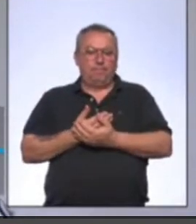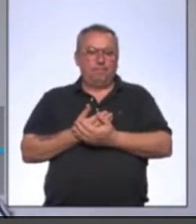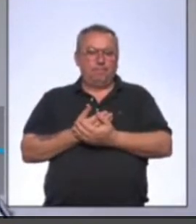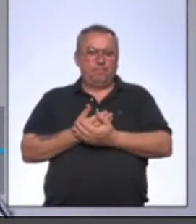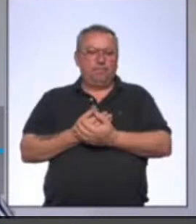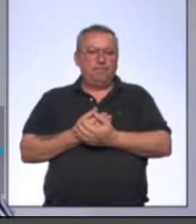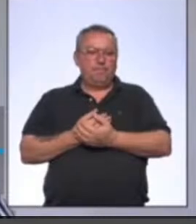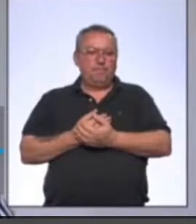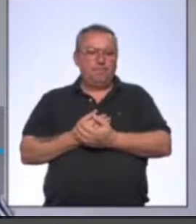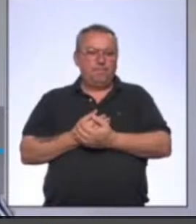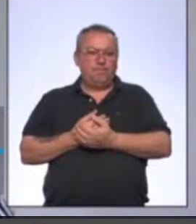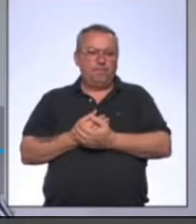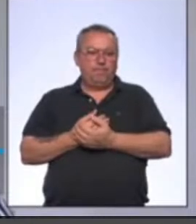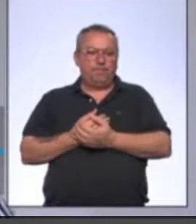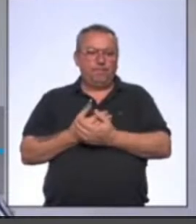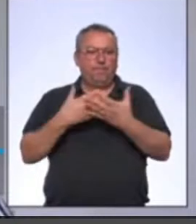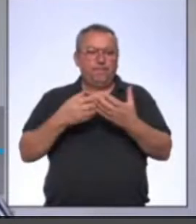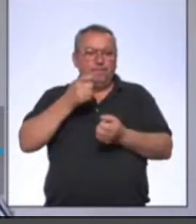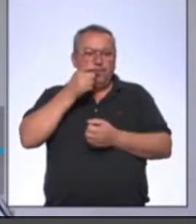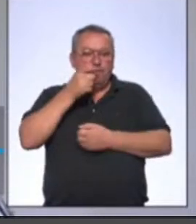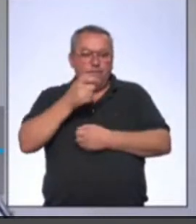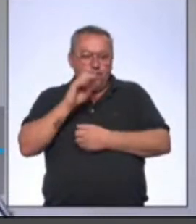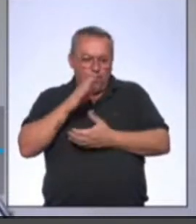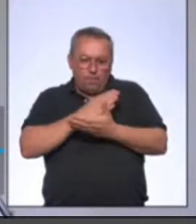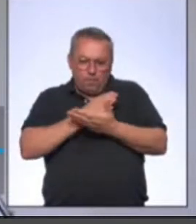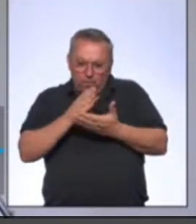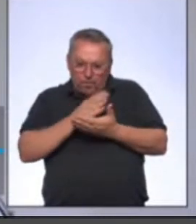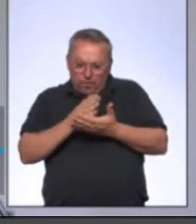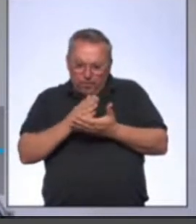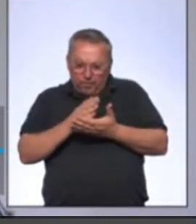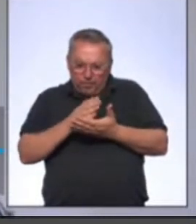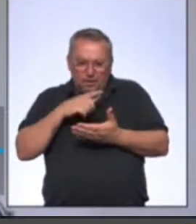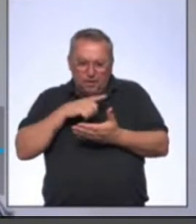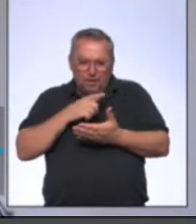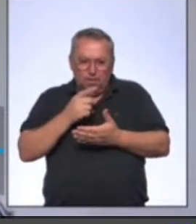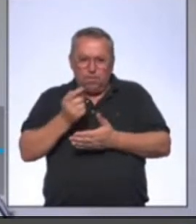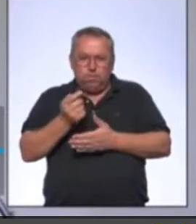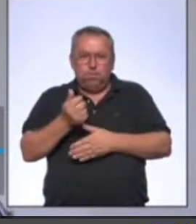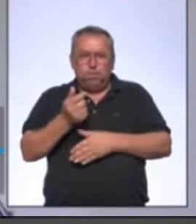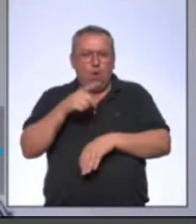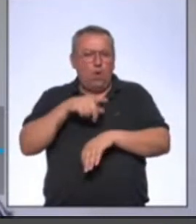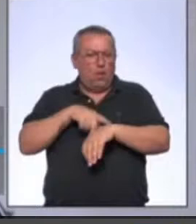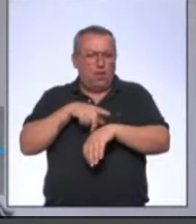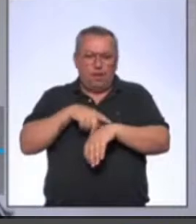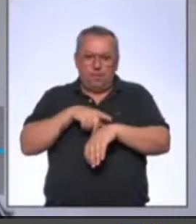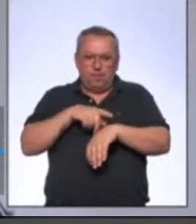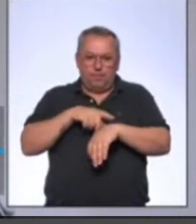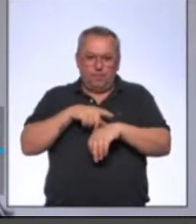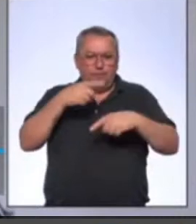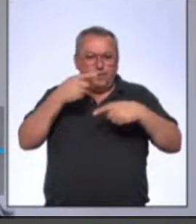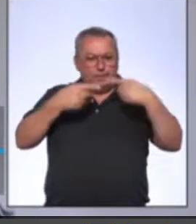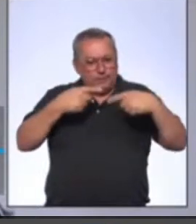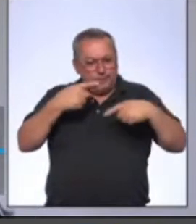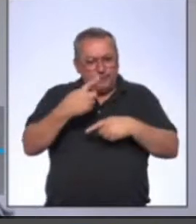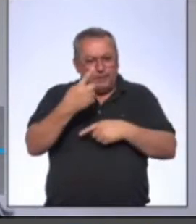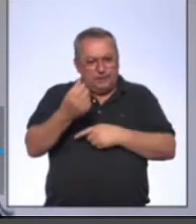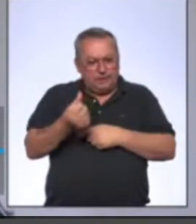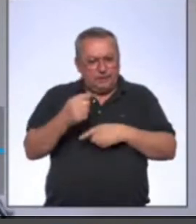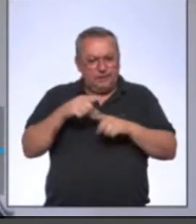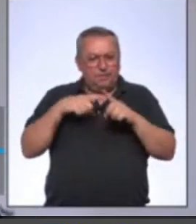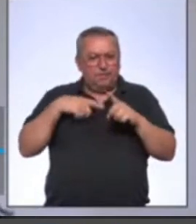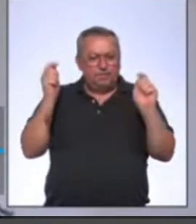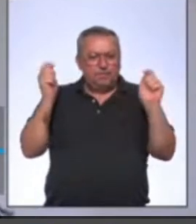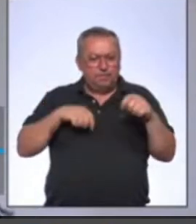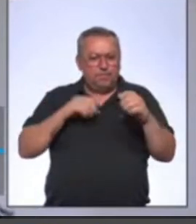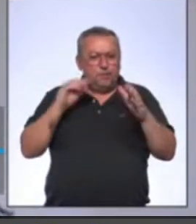é? Nós vamos ver aí, já começar a prova, temos pouquíssimo tempo para discutir os 16 itens, mas eu vou fazer o possível